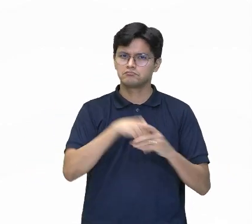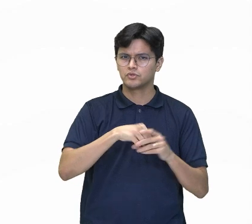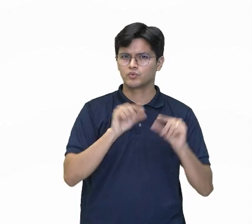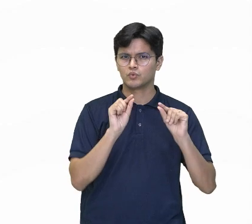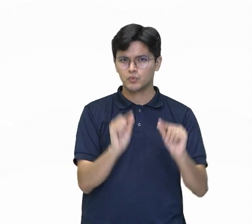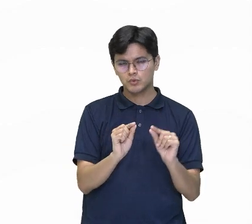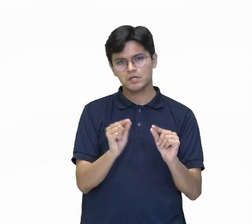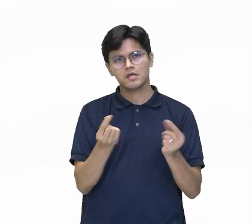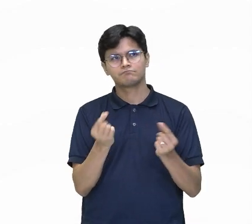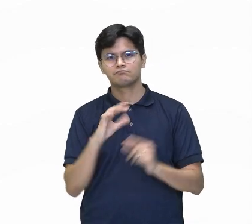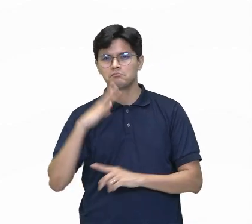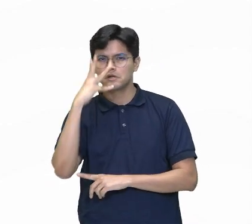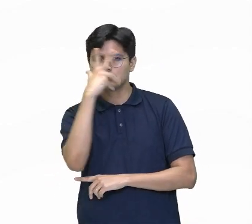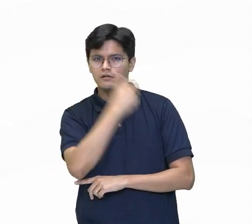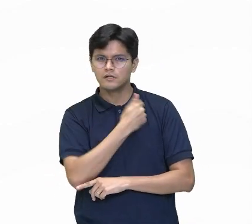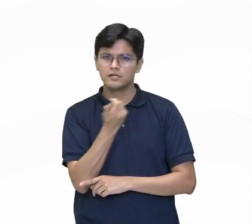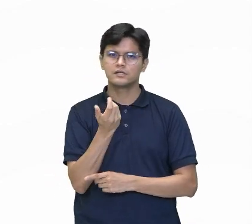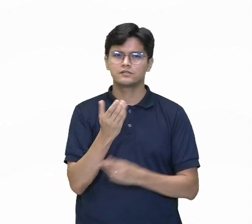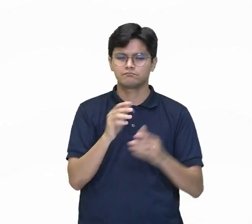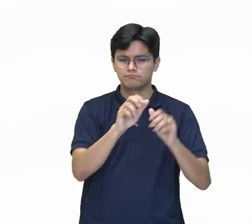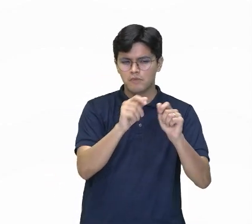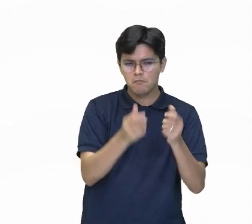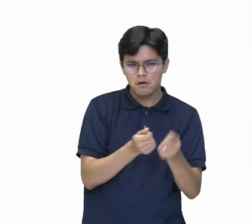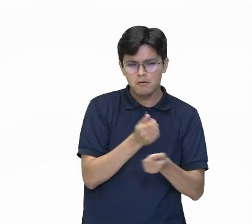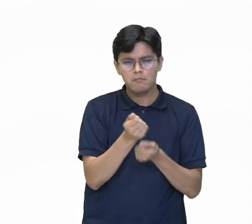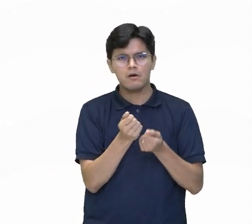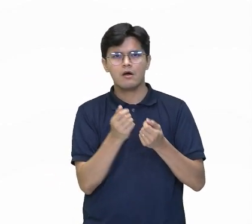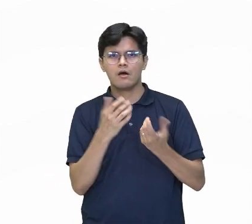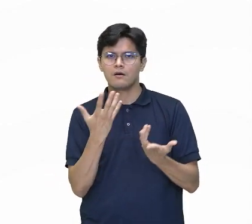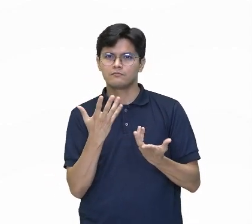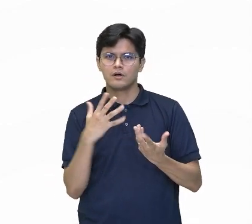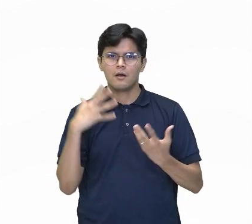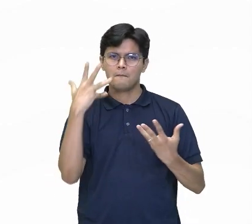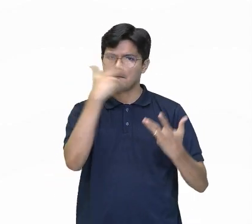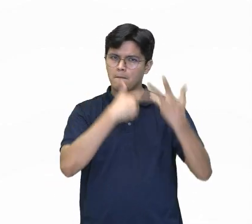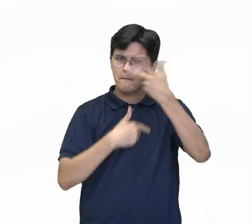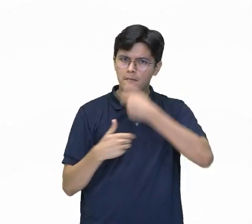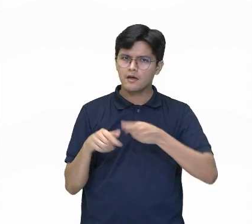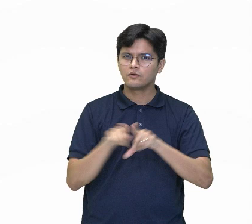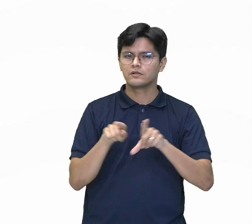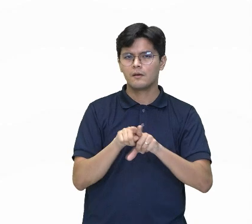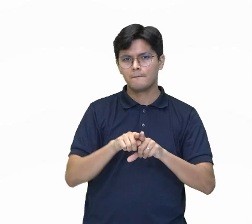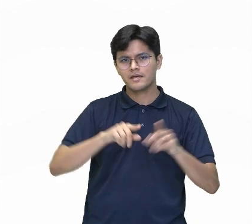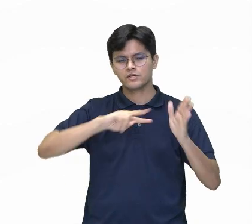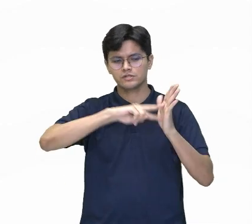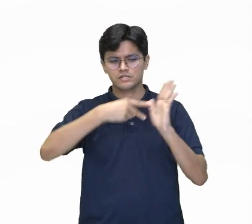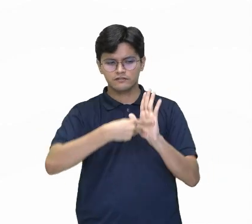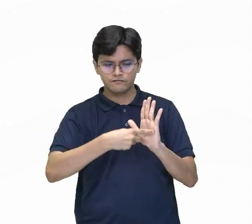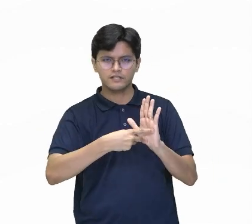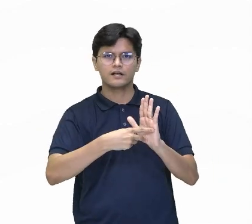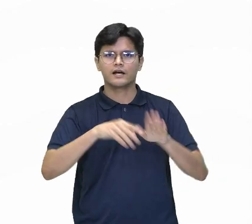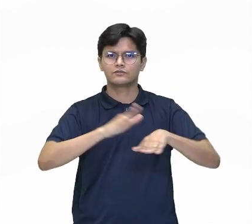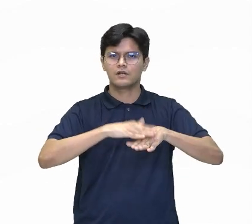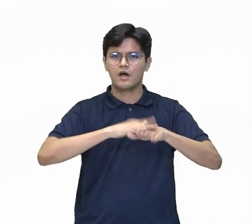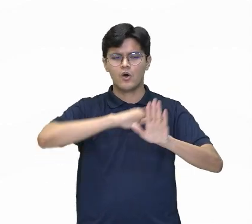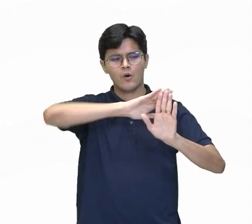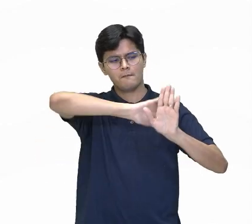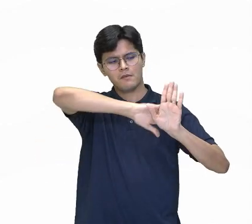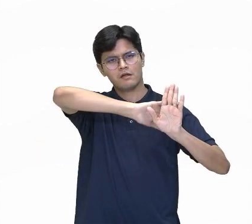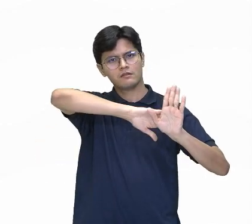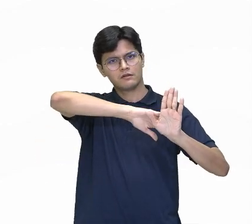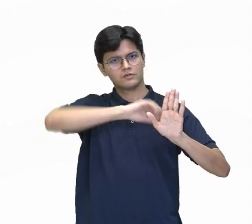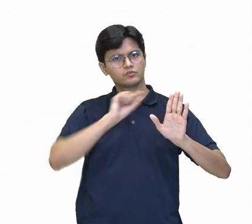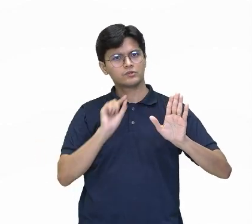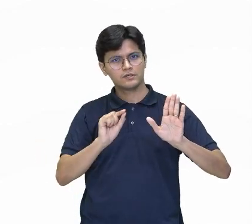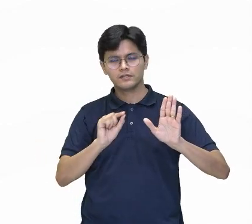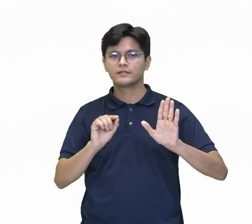né, o belo, o significado das coisas que estão por trás daquela obra. Quando você olha uma